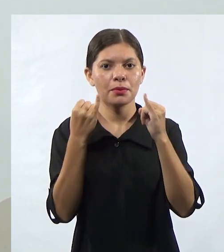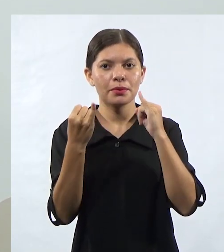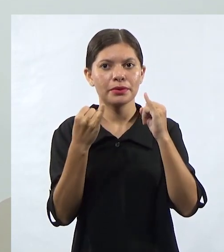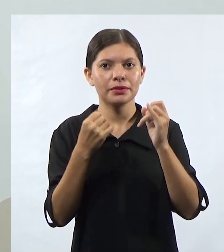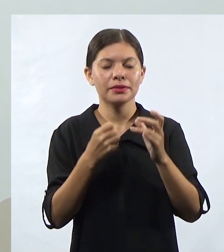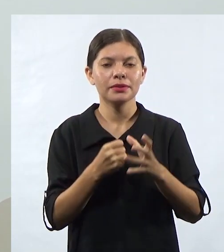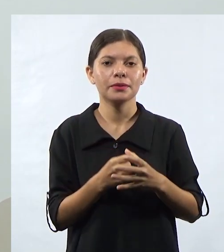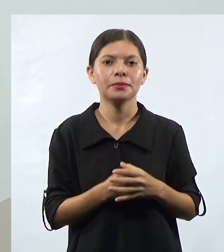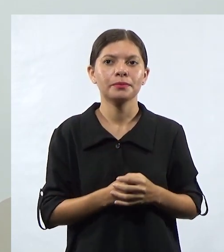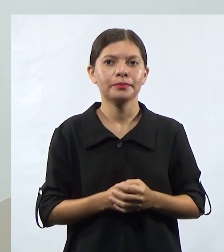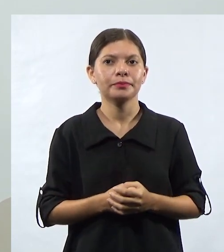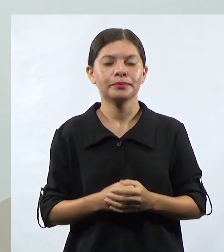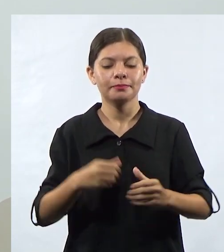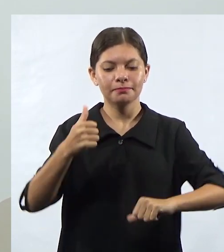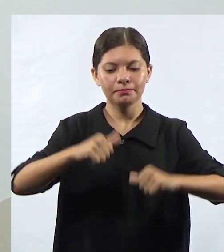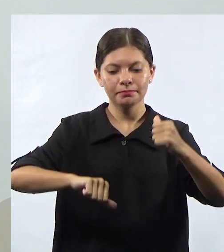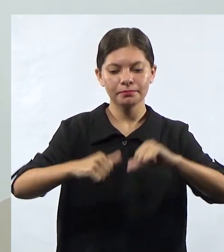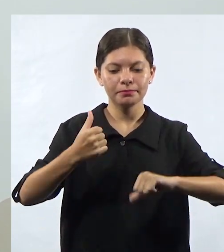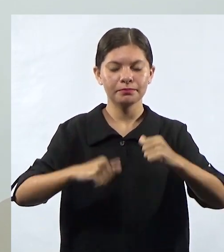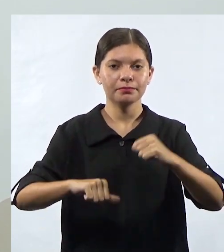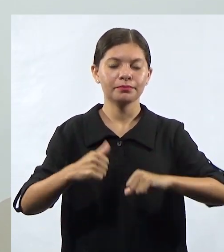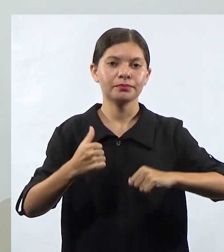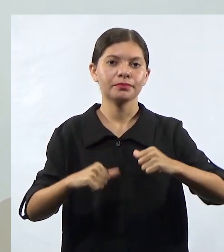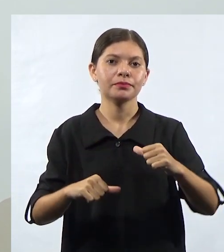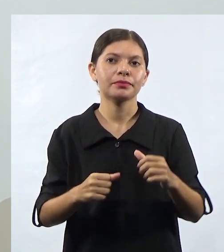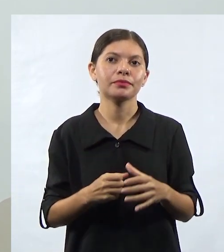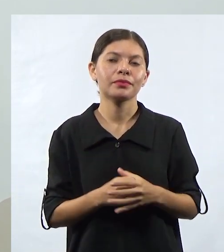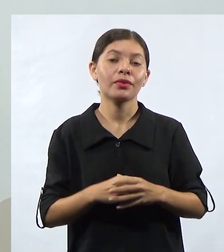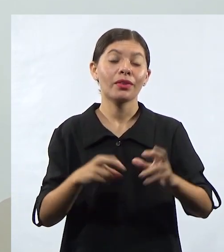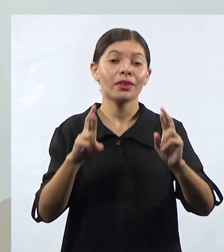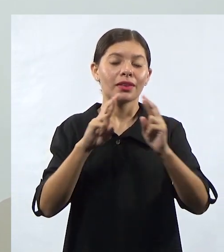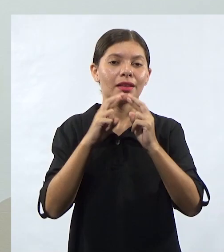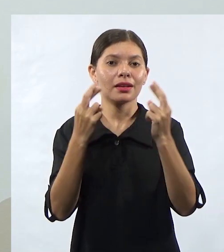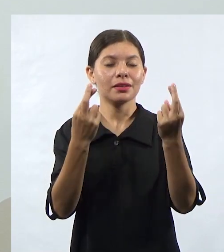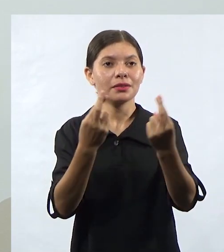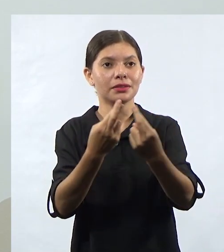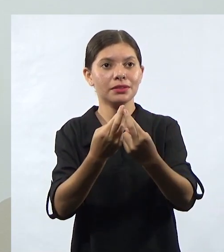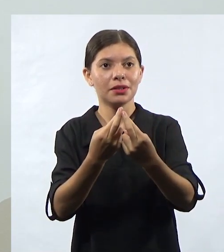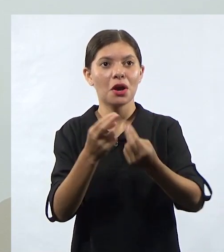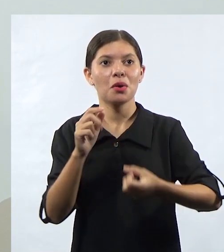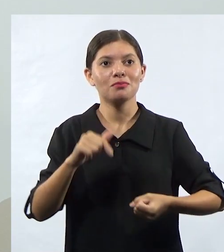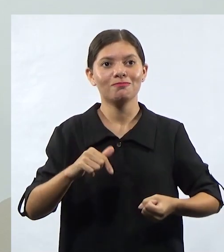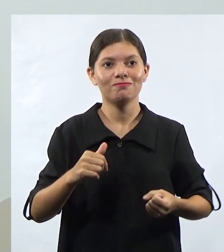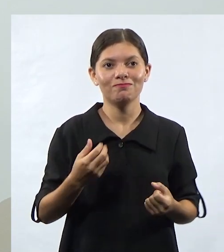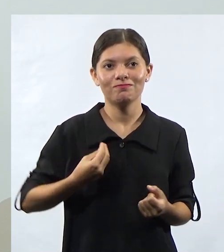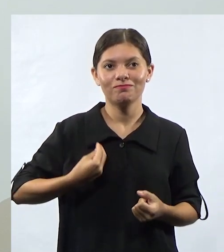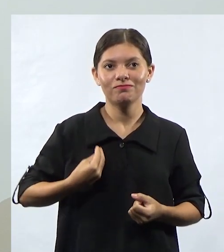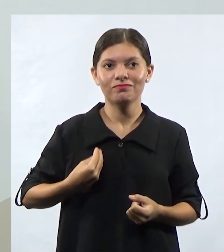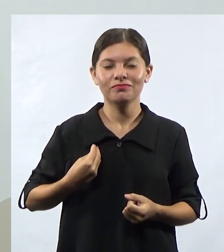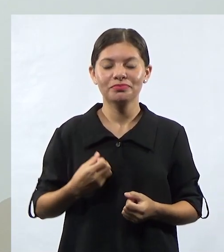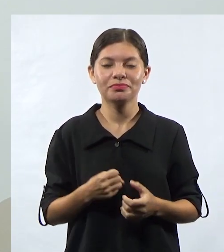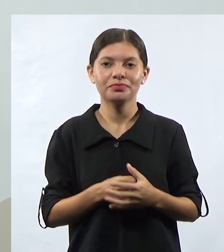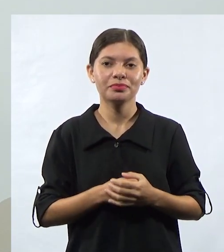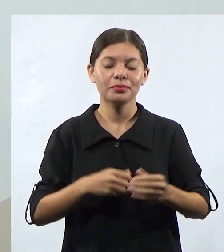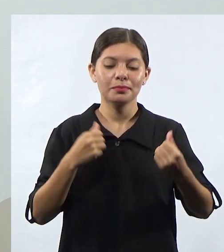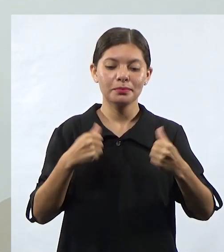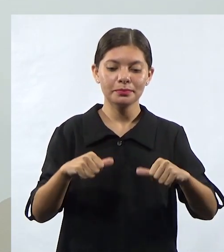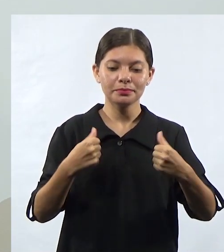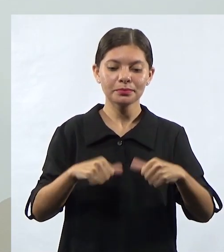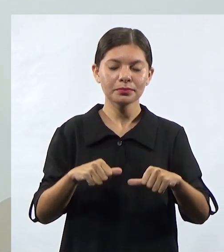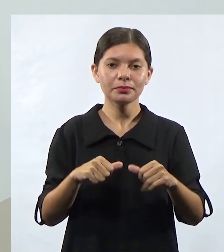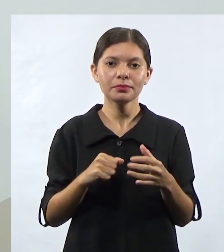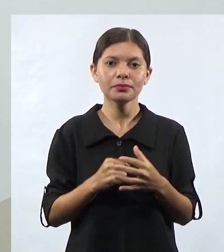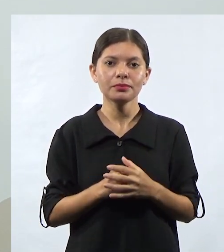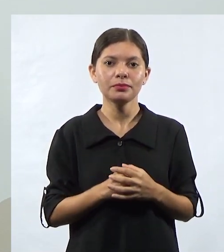posterior. Que não acontece na reunião presencial. Na reunião presencial, você vai precisar, né,